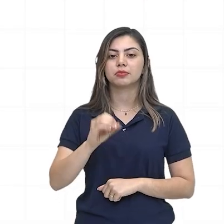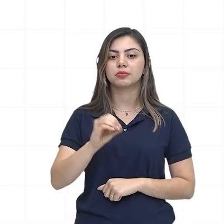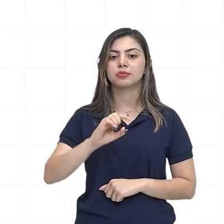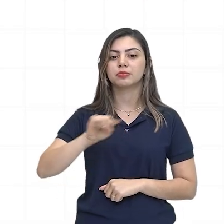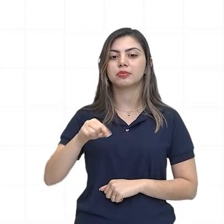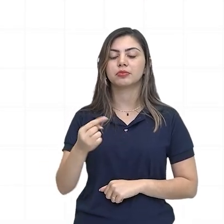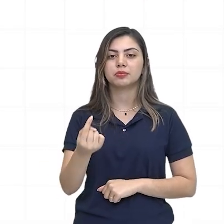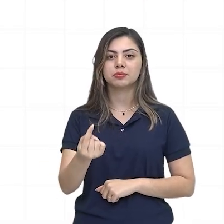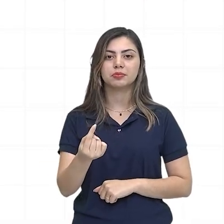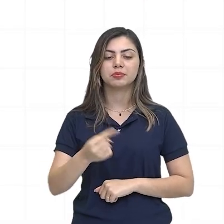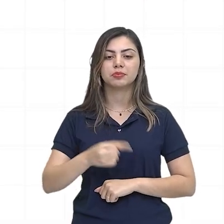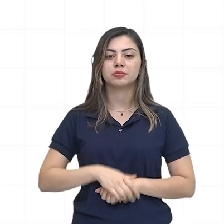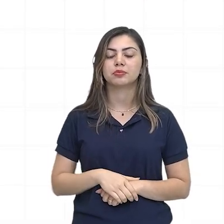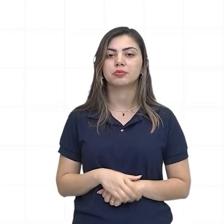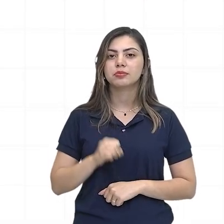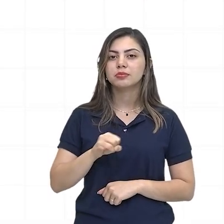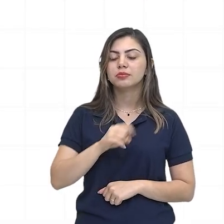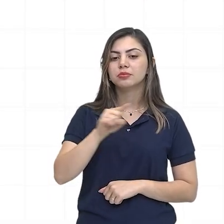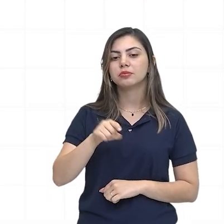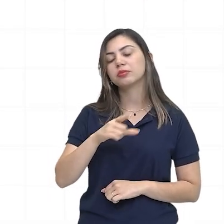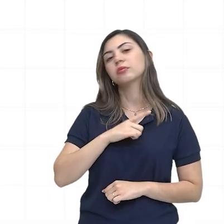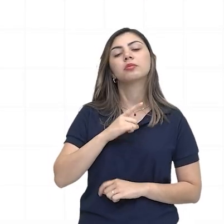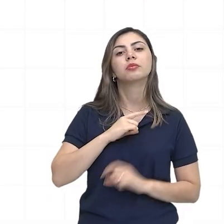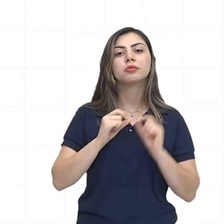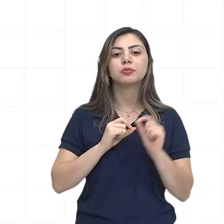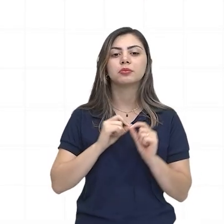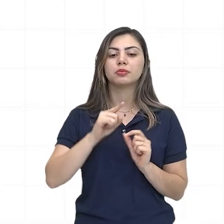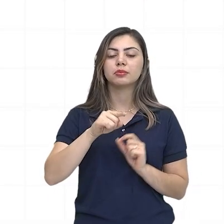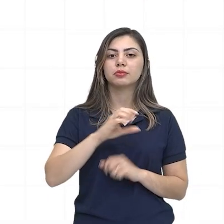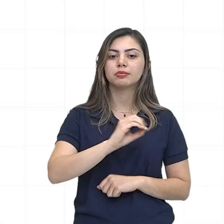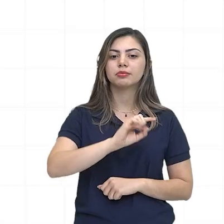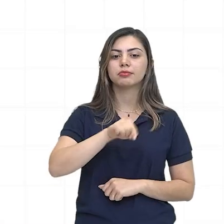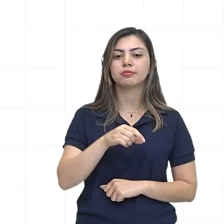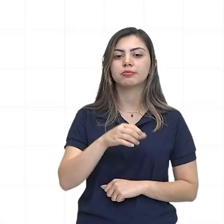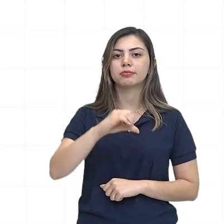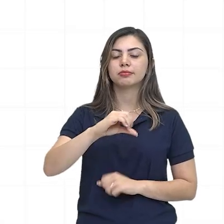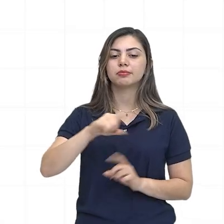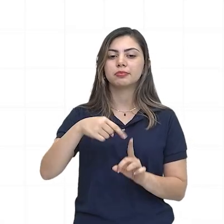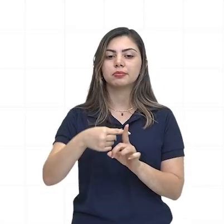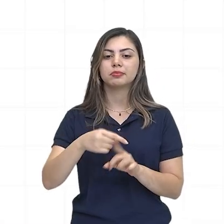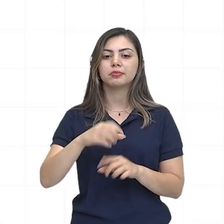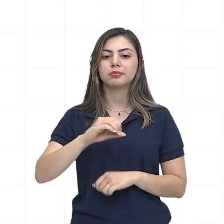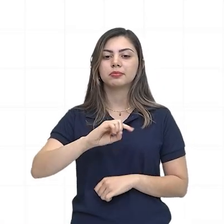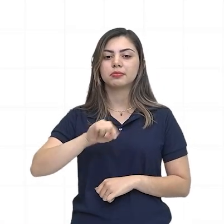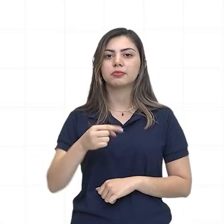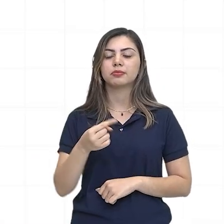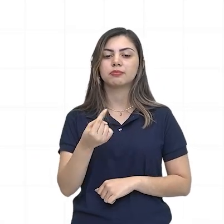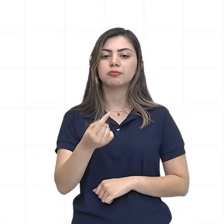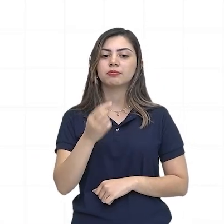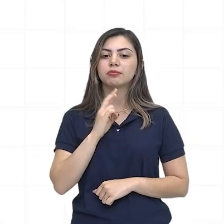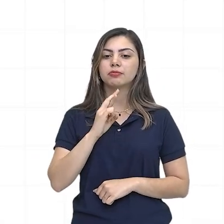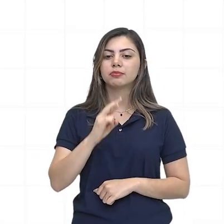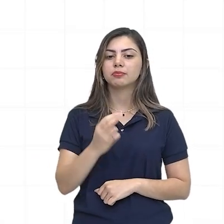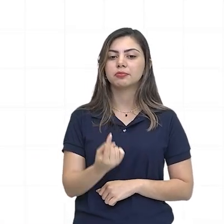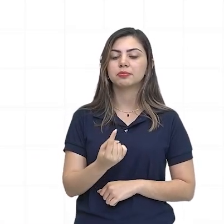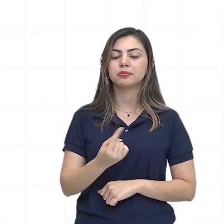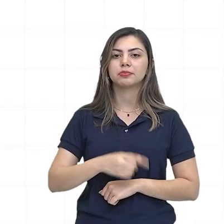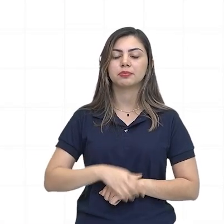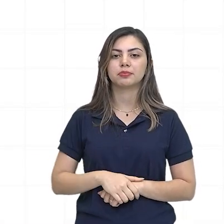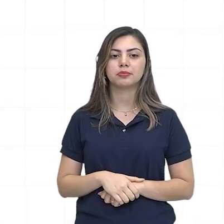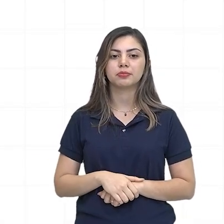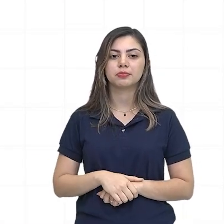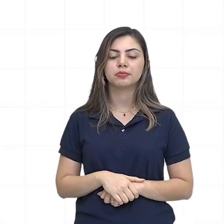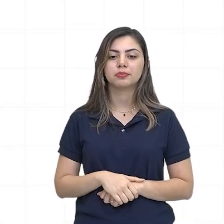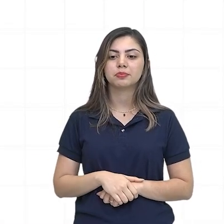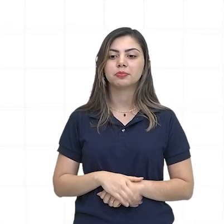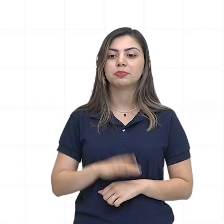0,1. Se você somar 0,9 com 0,1, o resultado vai ser 1.